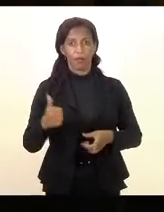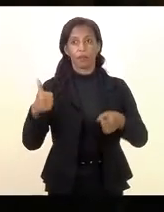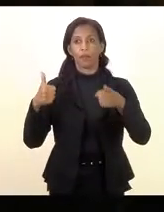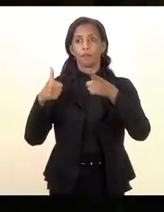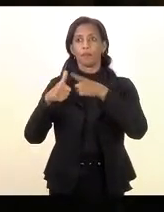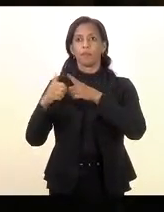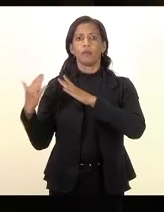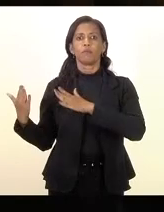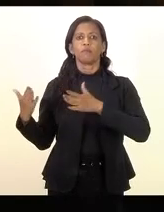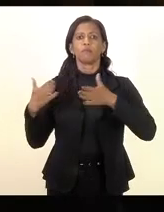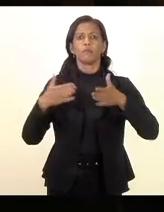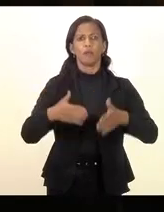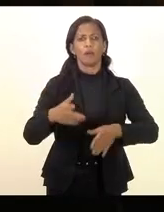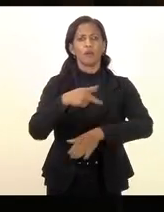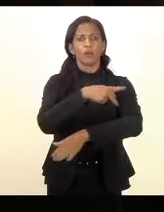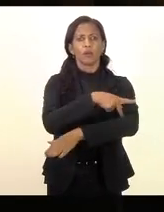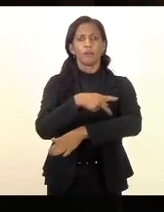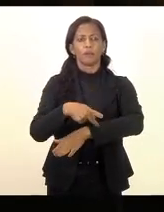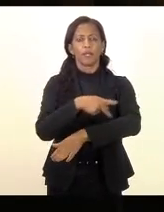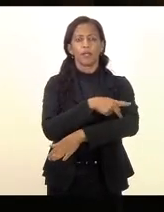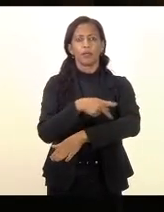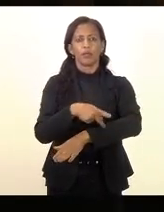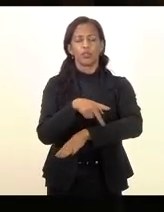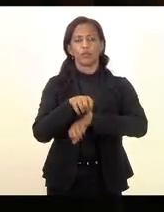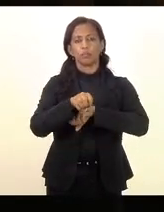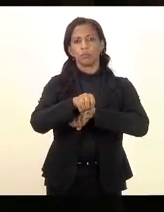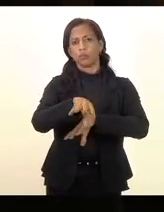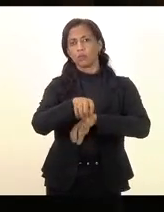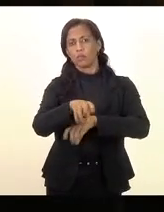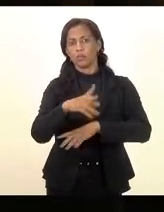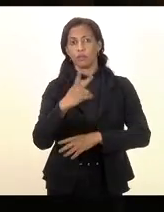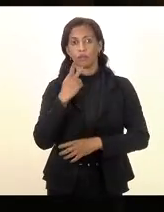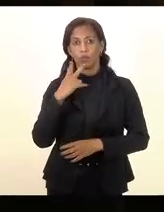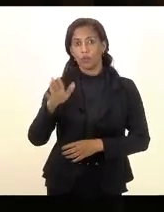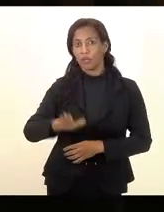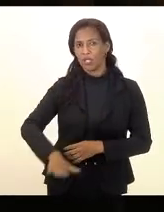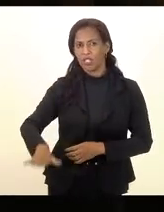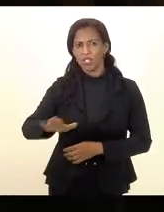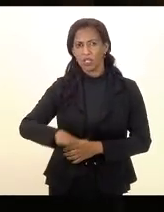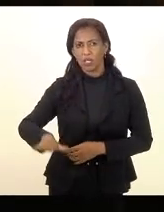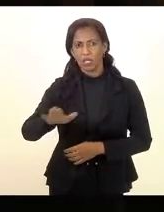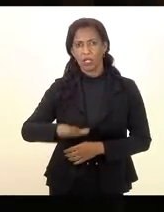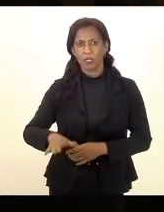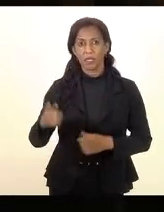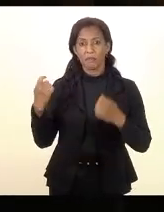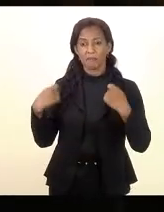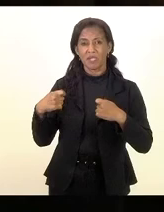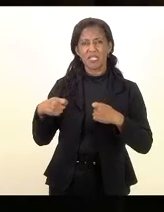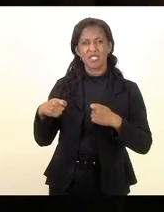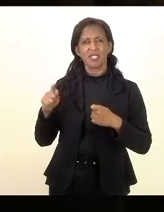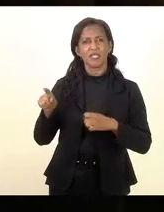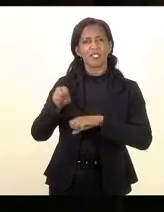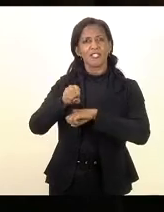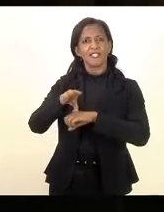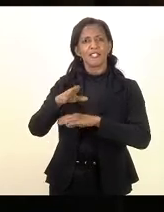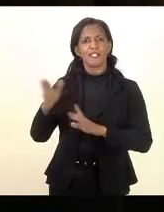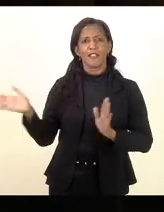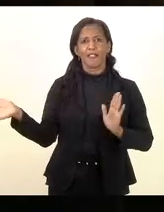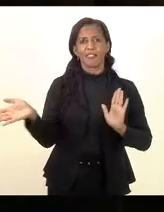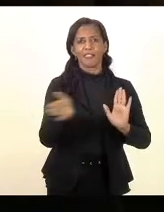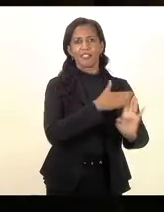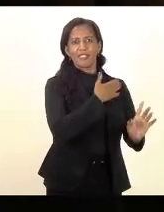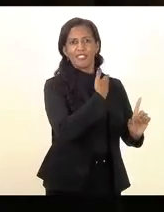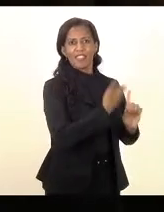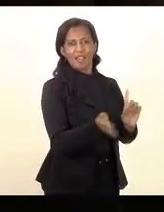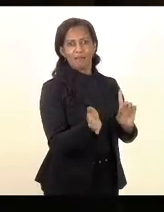defendeu a pedagogia do castigo e da palmada né disse que as crianças tinham que ser corrigidas a tapa faltava isso na